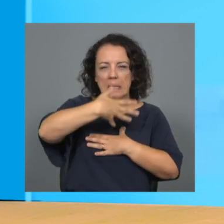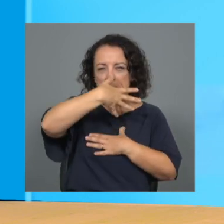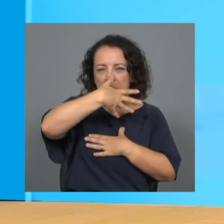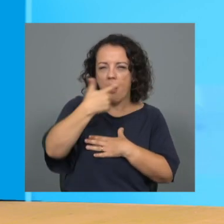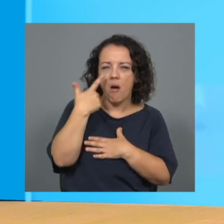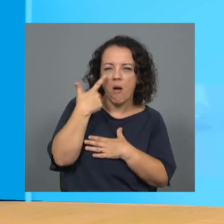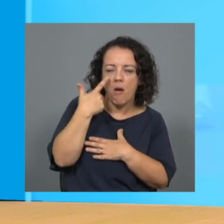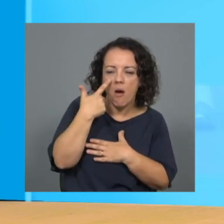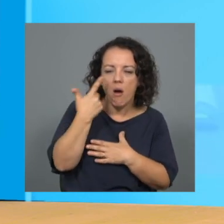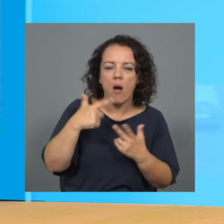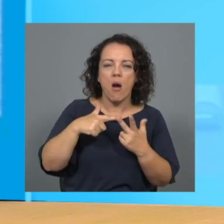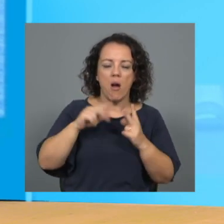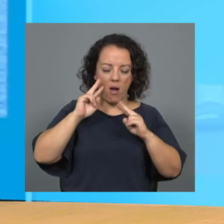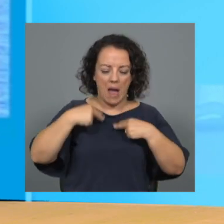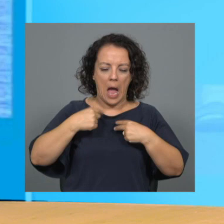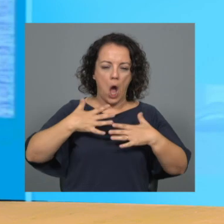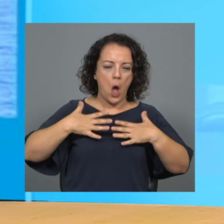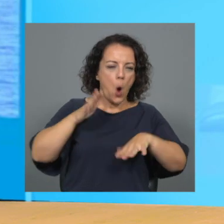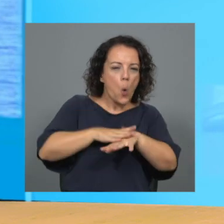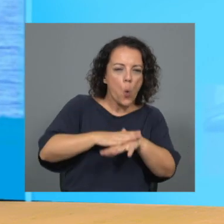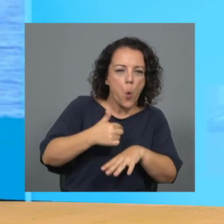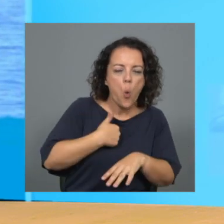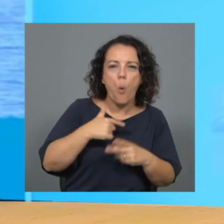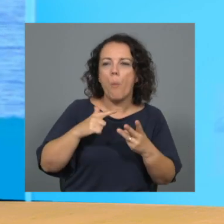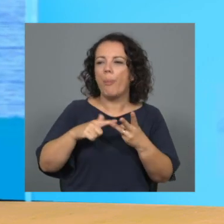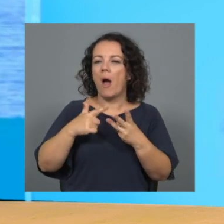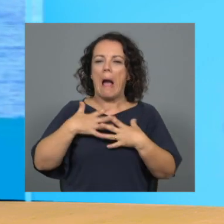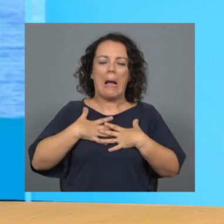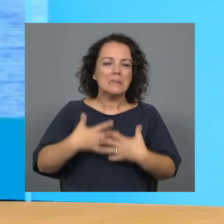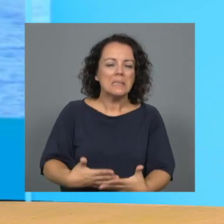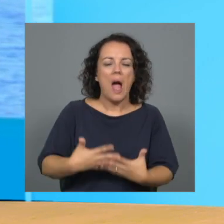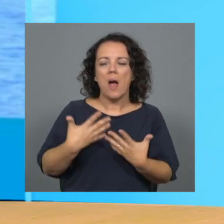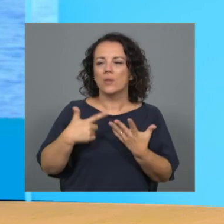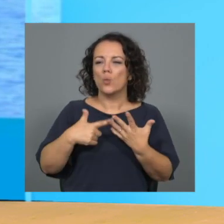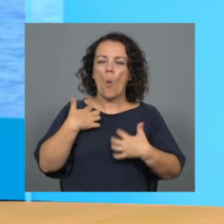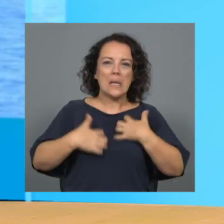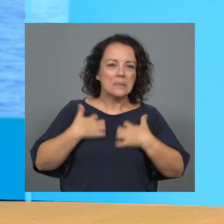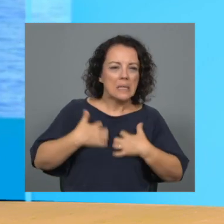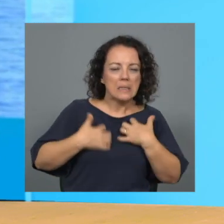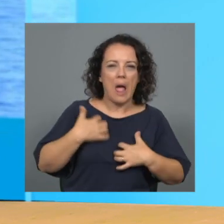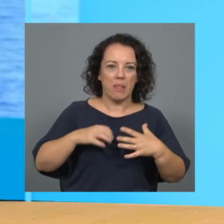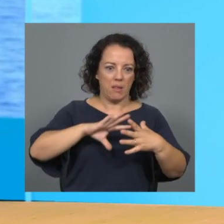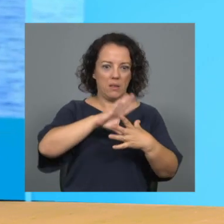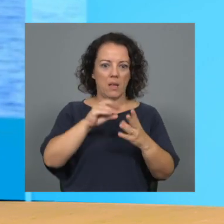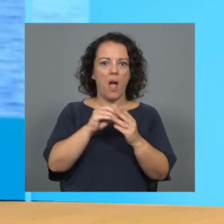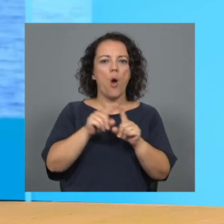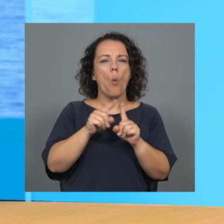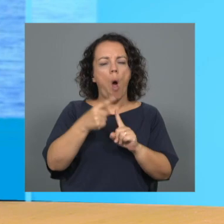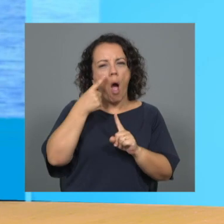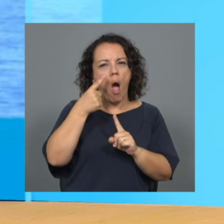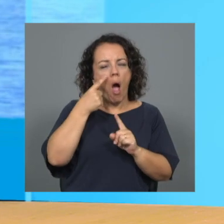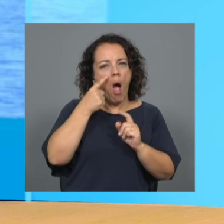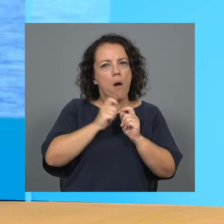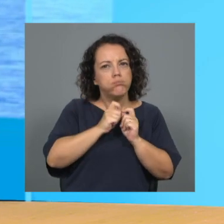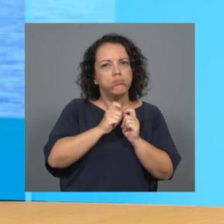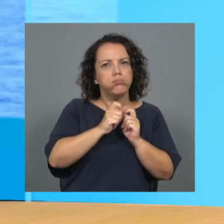também de culpa, cansaço físico, apatia, ansiedade, se esses sentimentos, portanto, e essas emoções se prolongarem ao longo, portanto,